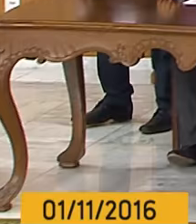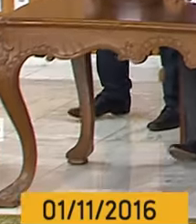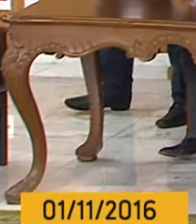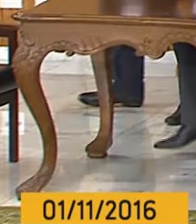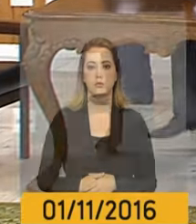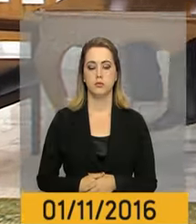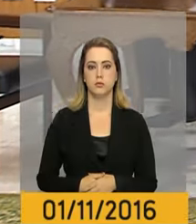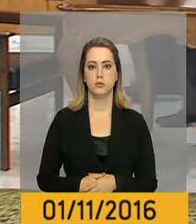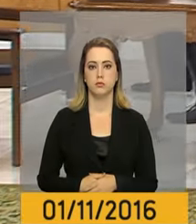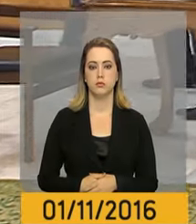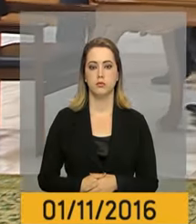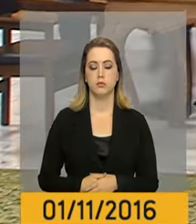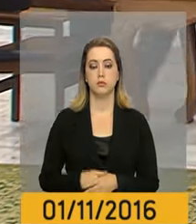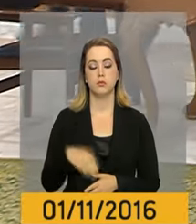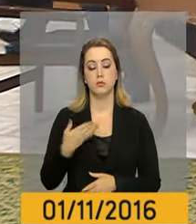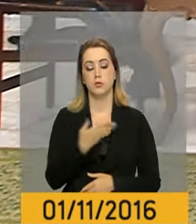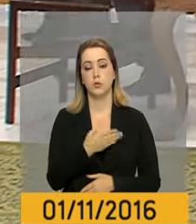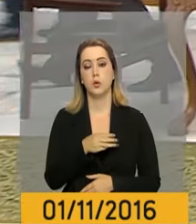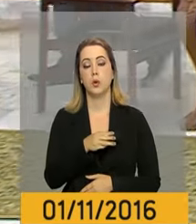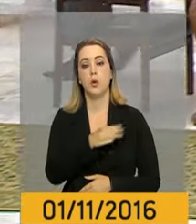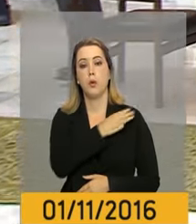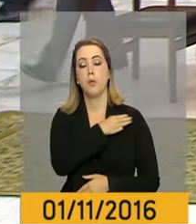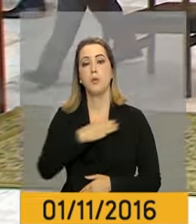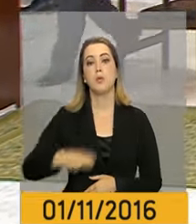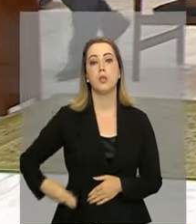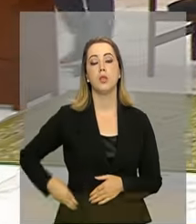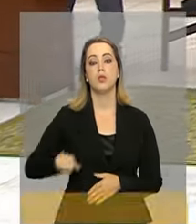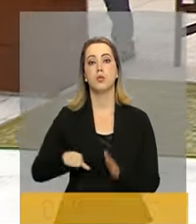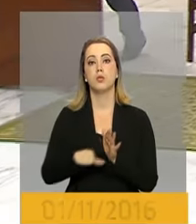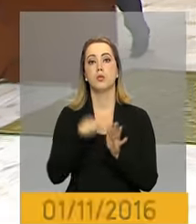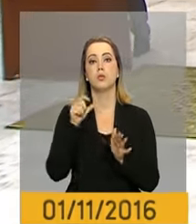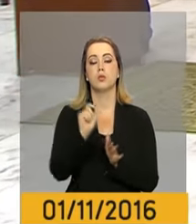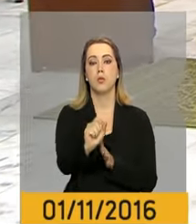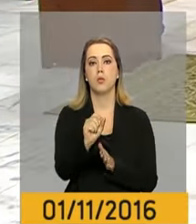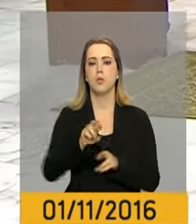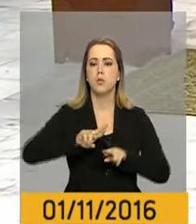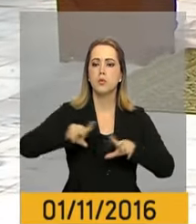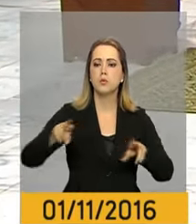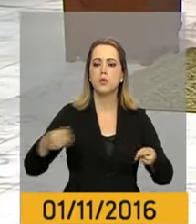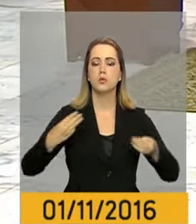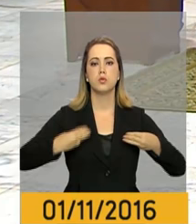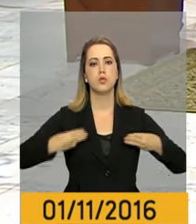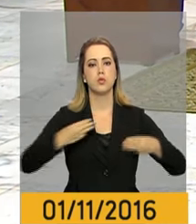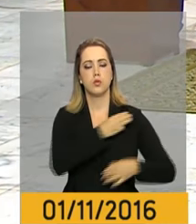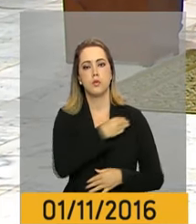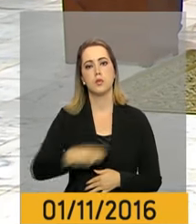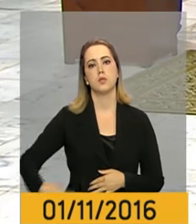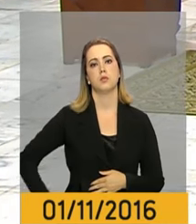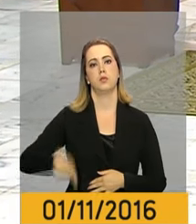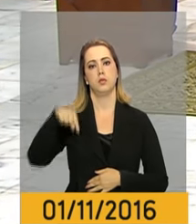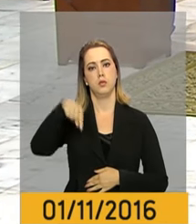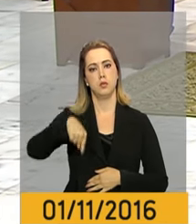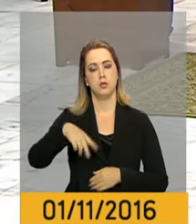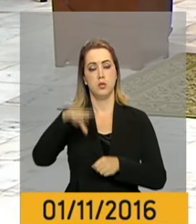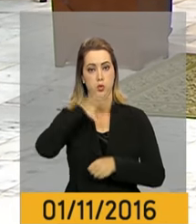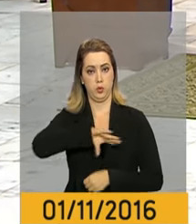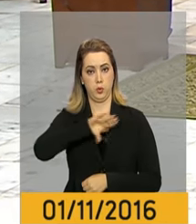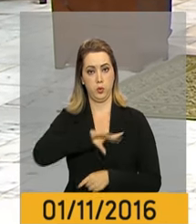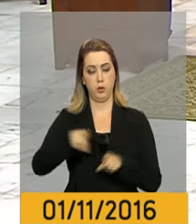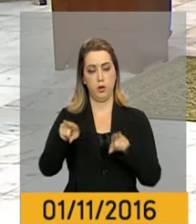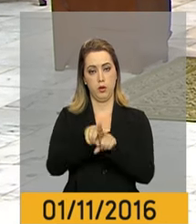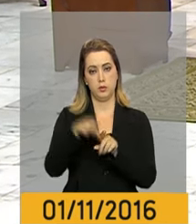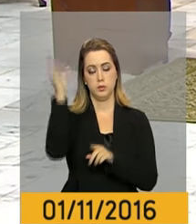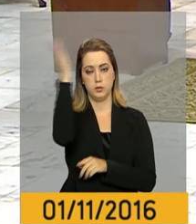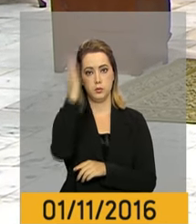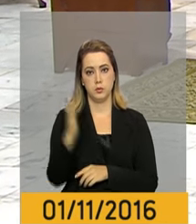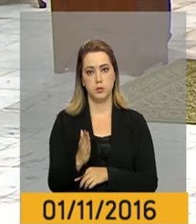Senhor primeiro-ministro Antônio Costa, senhores ministros de Portugal e do Brasil, senhores membros